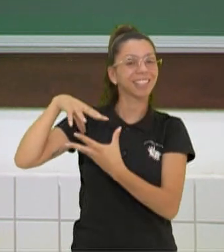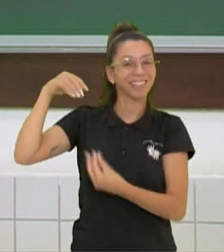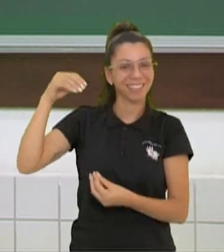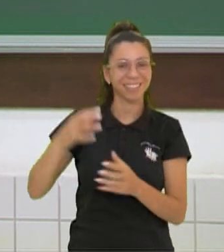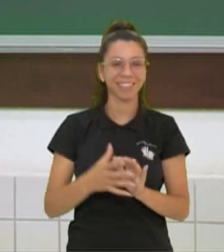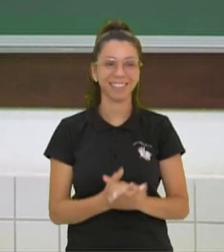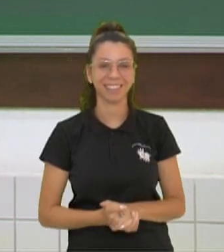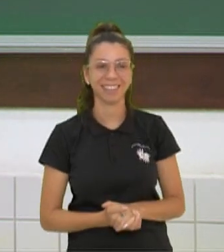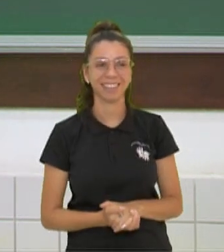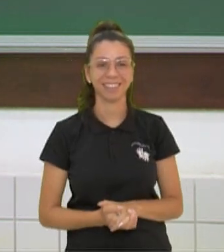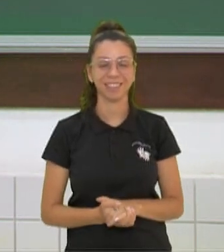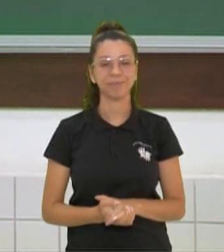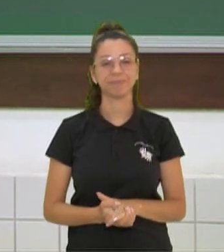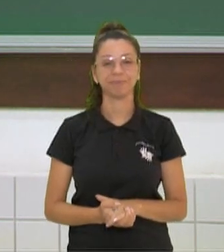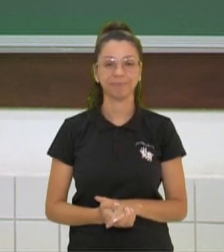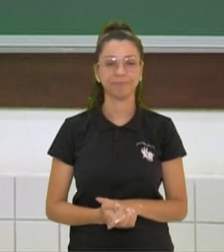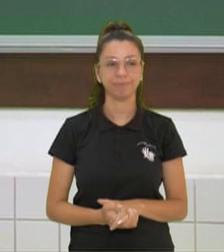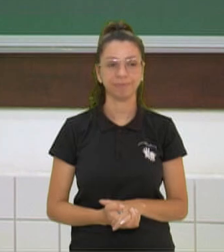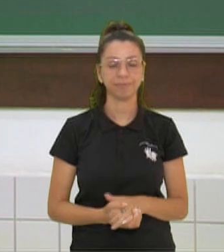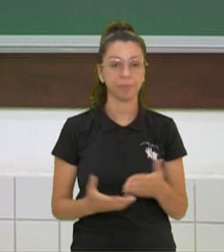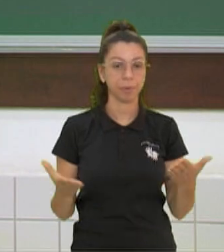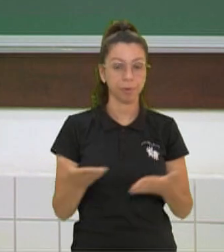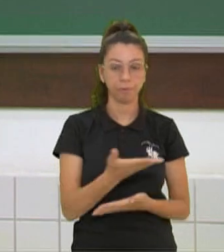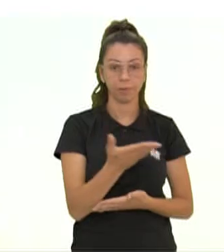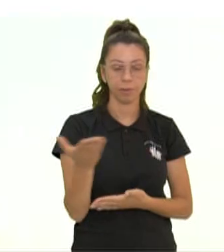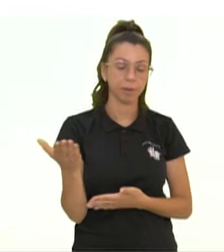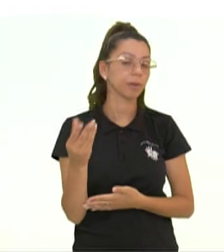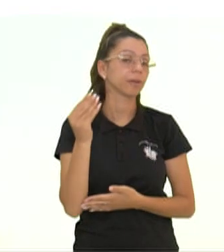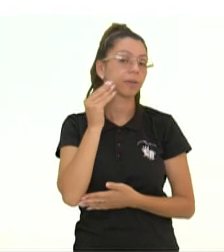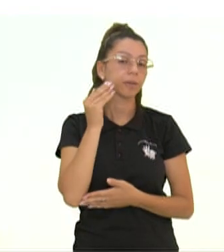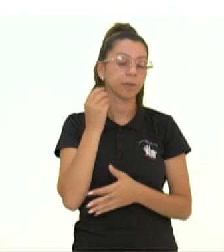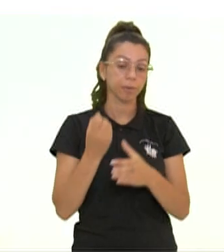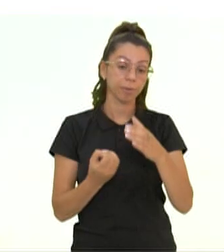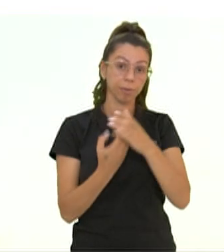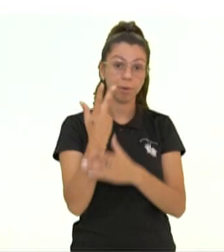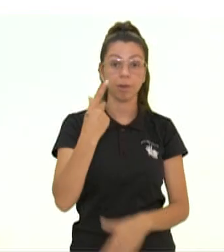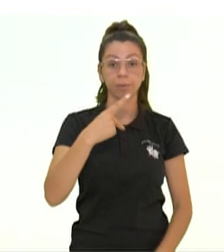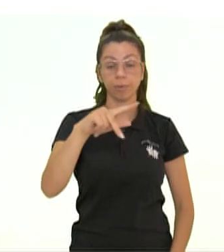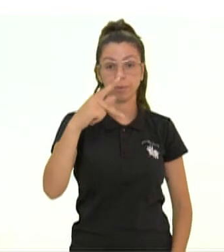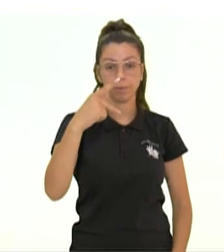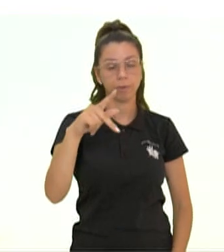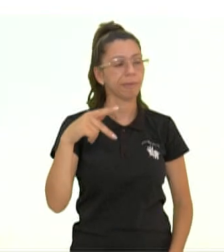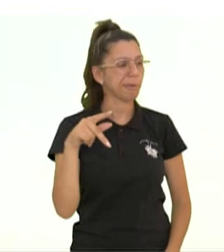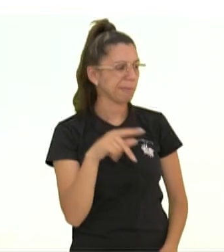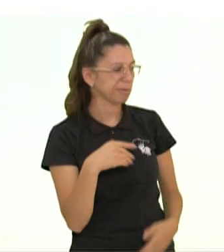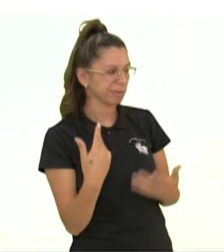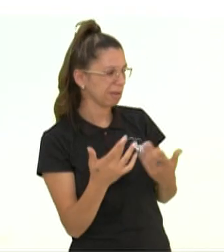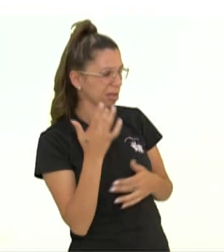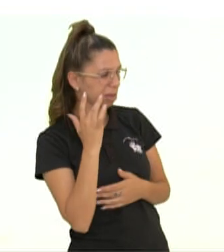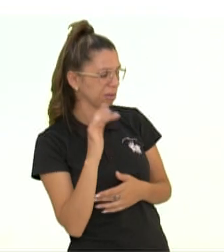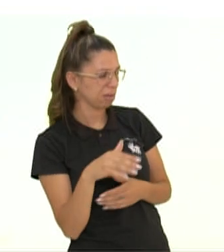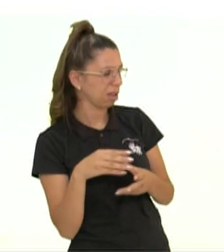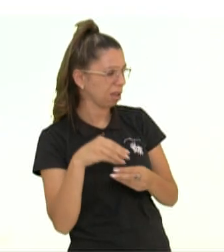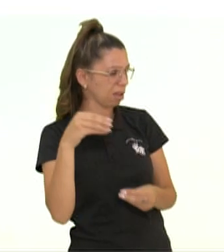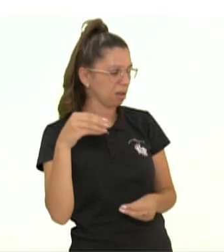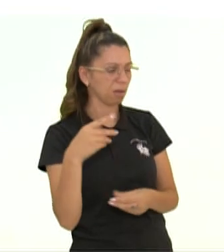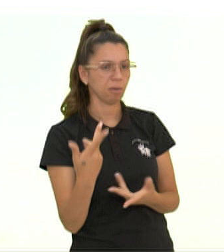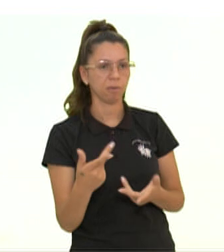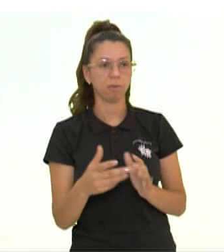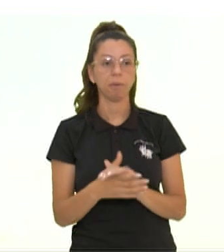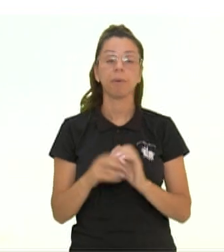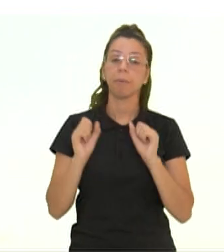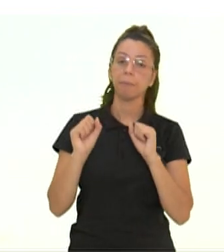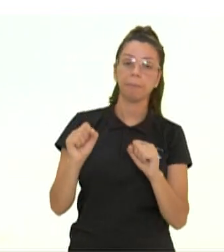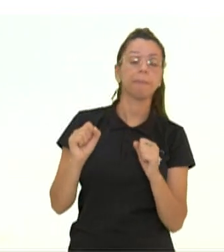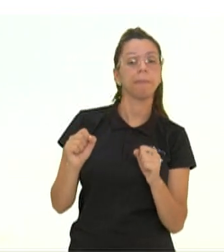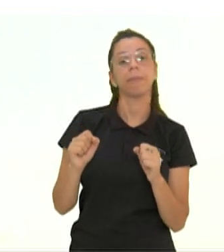espíritos. Então, agora é com vocês, né? Experimente criar o seu turbante. Professora, como assim? Eu não tenho esse pano. Mas olha só, você pode